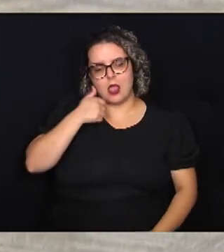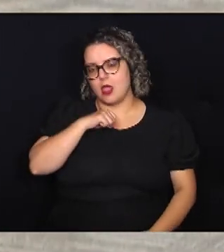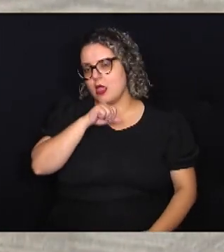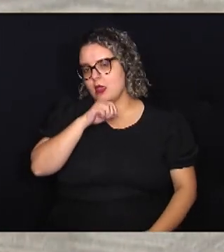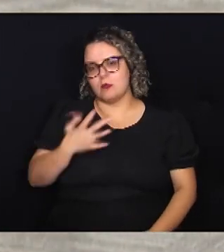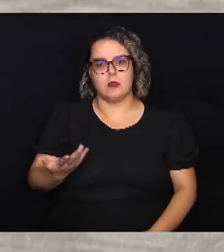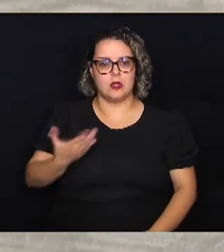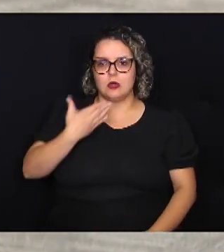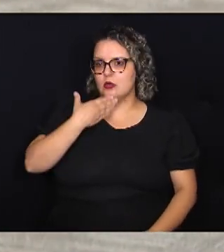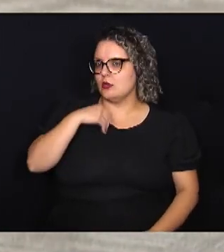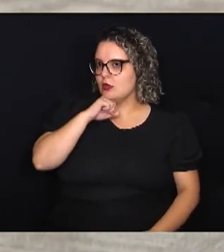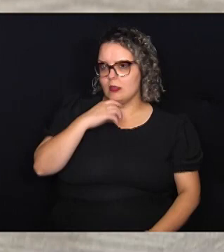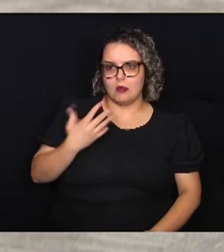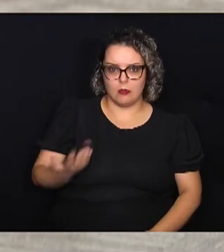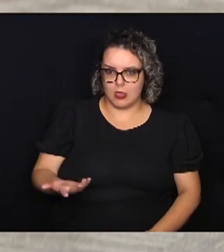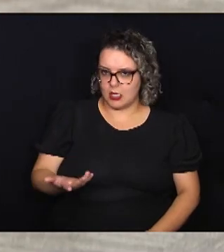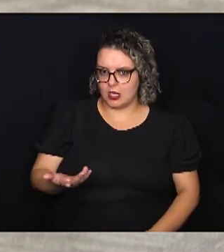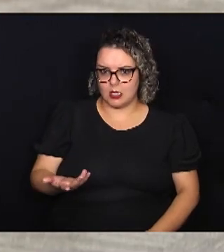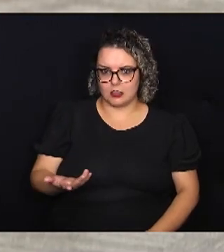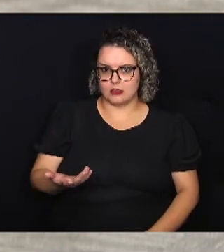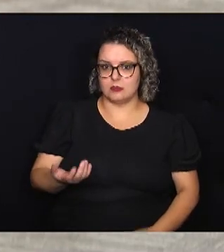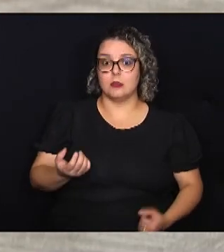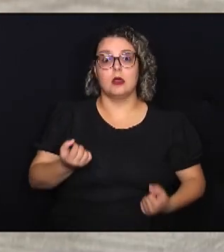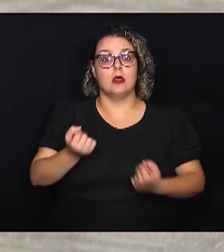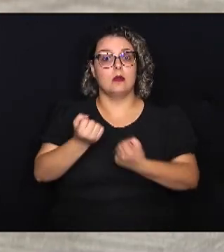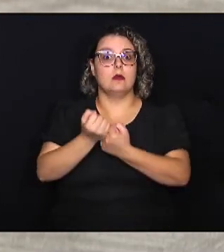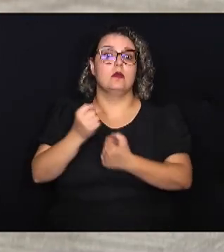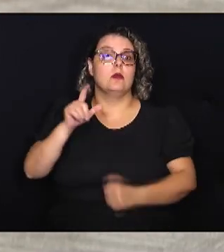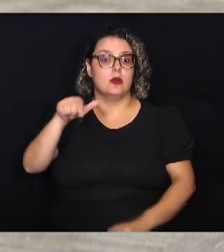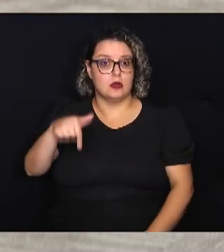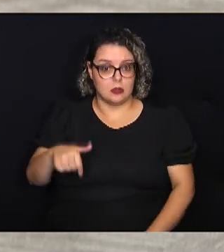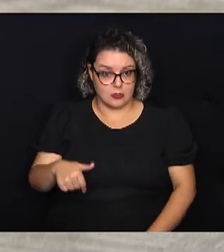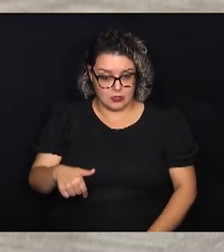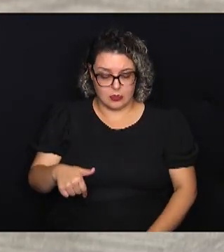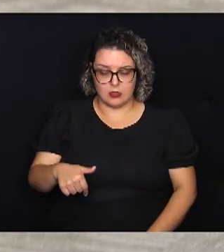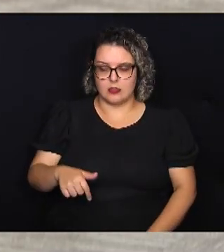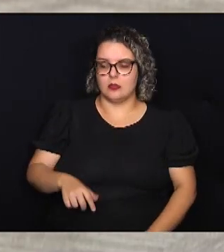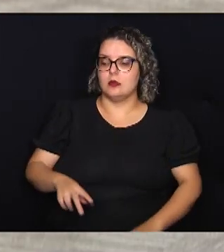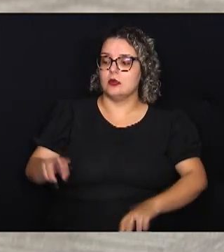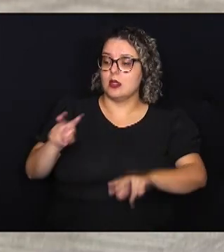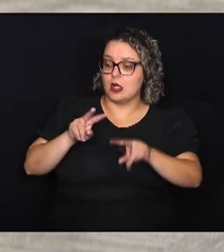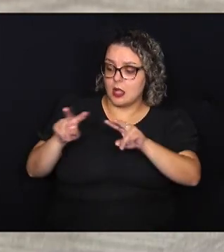o pai, após lerem essa cartilha, para que eles mudem